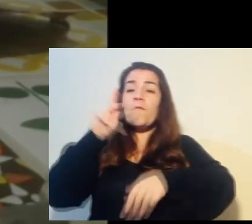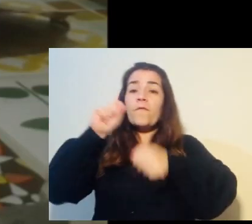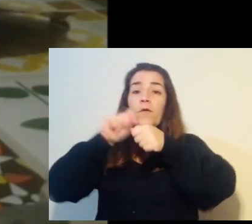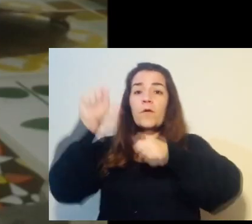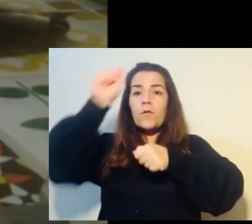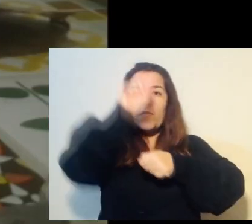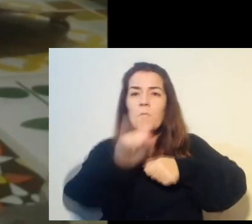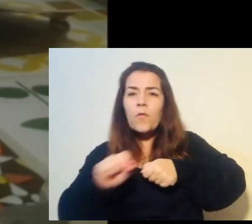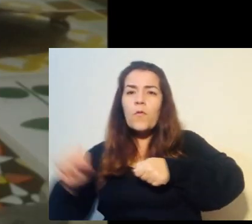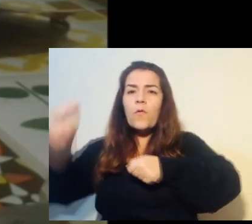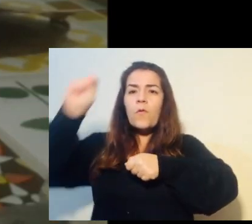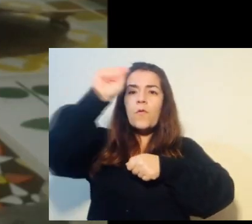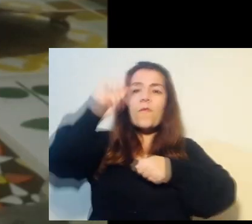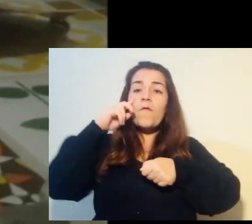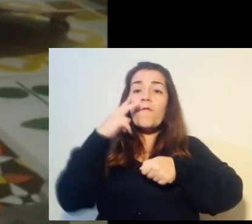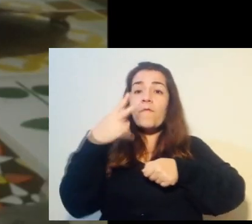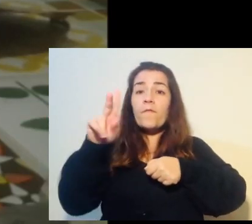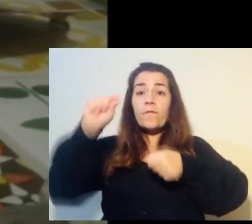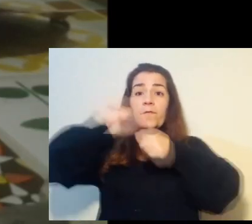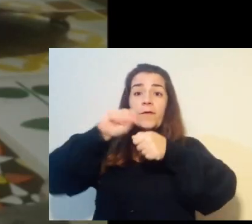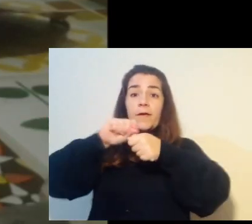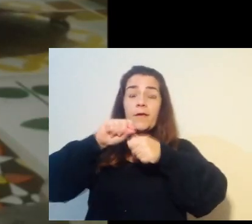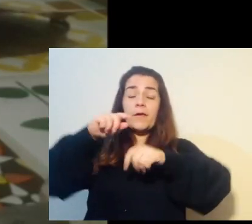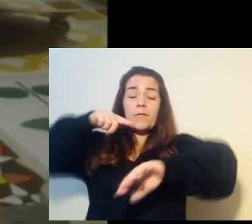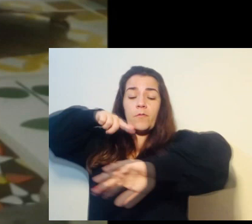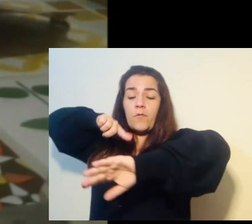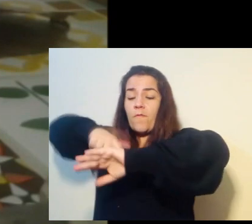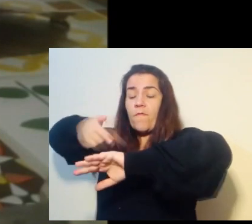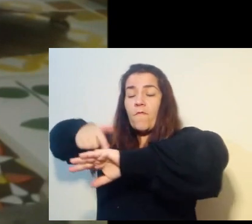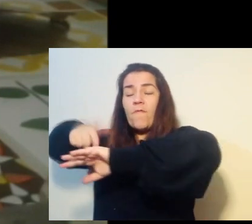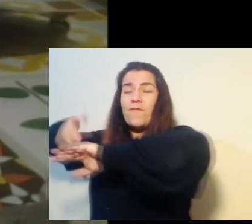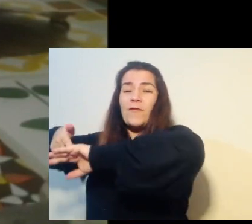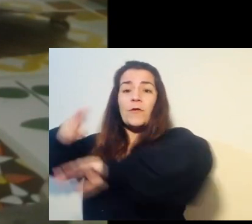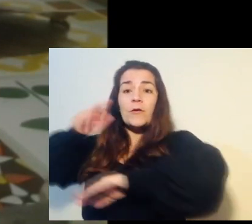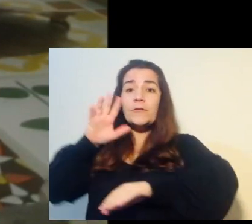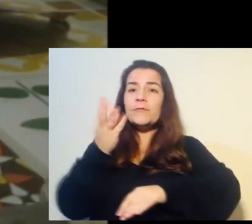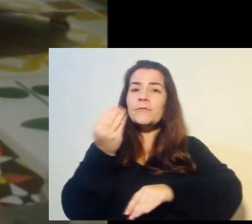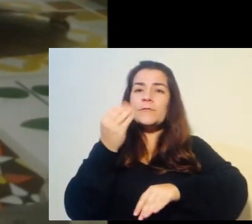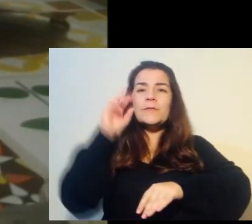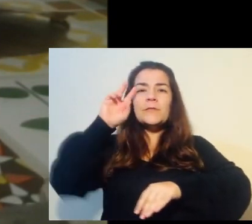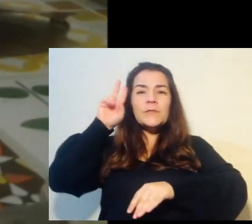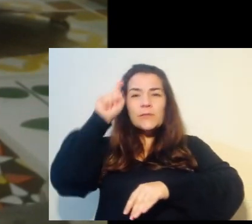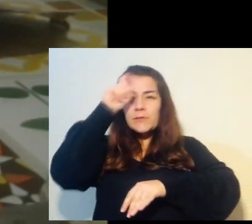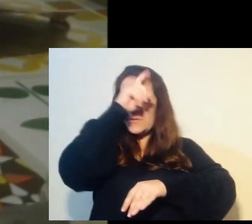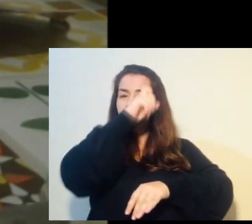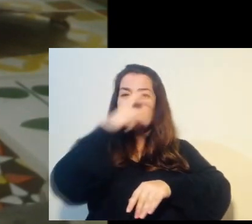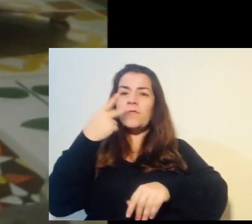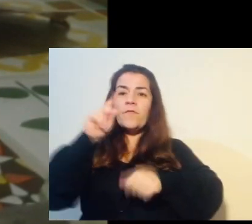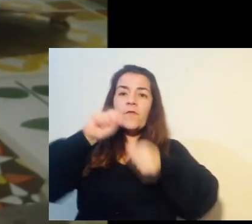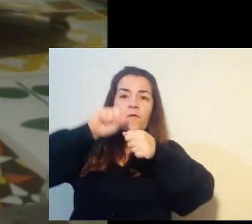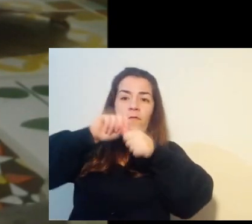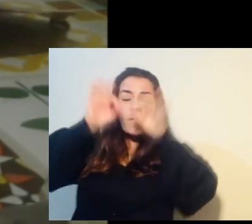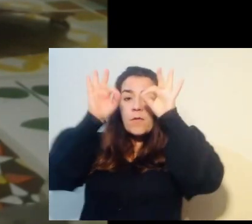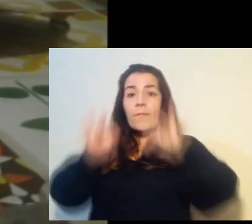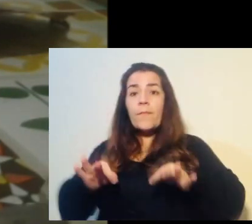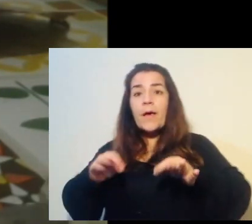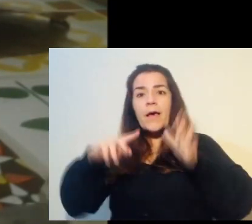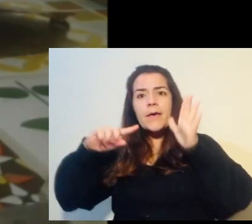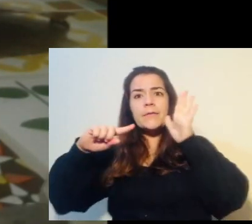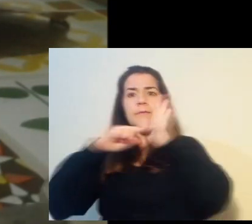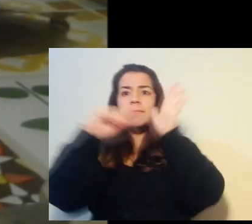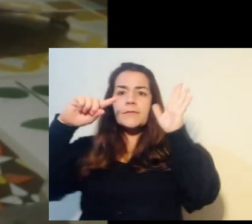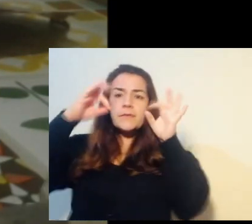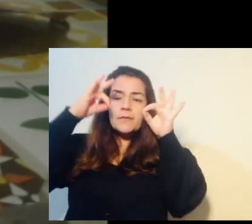irem ovalando ela aqui. Isso faz com que o furo fique um pouco imperfeito. Tem quem consiga fazer o furo ficar um pouquinho